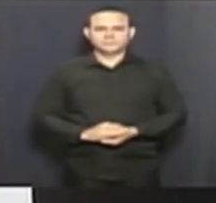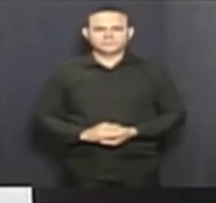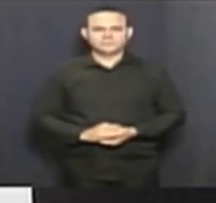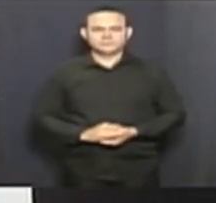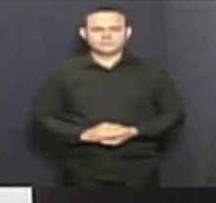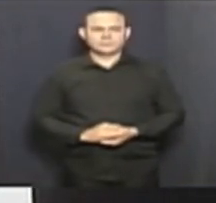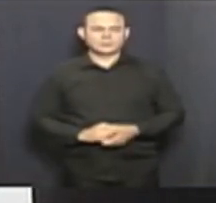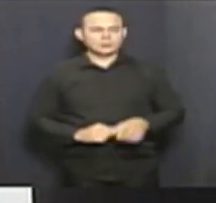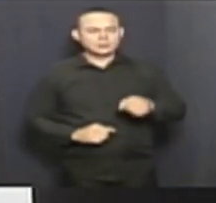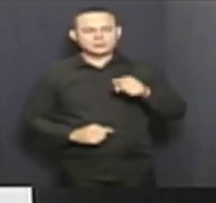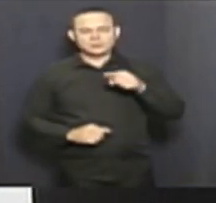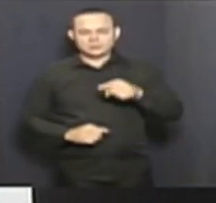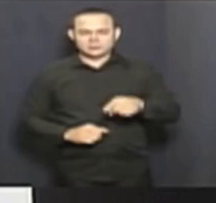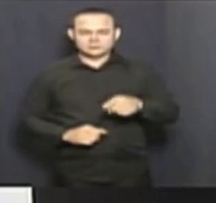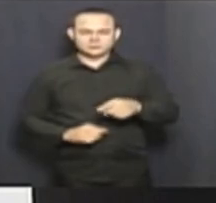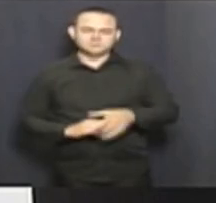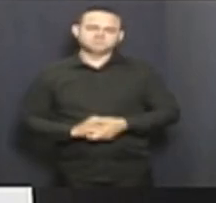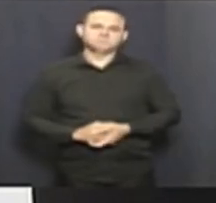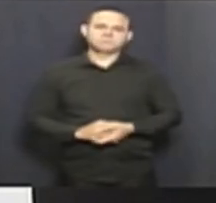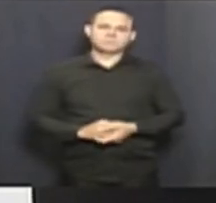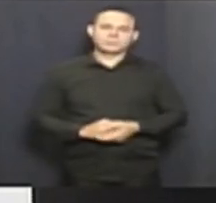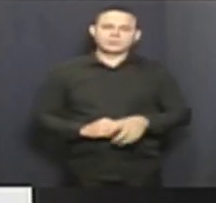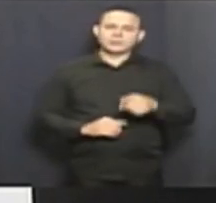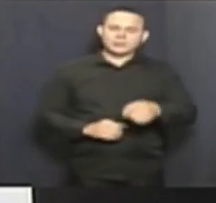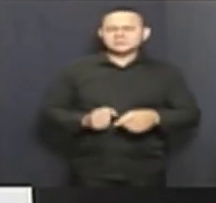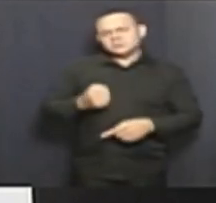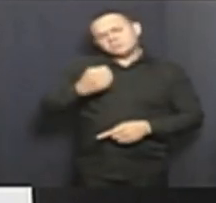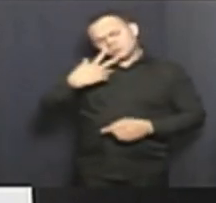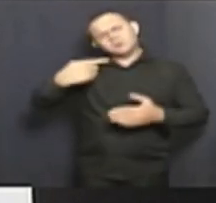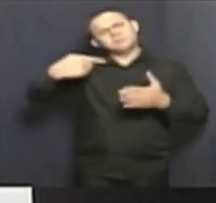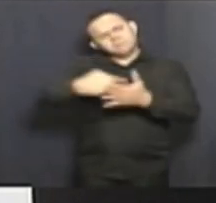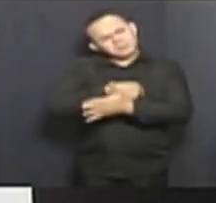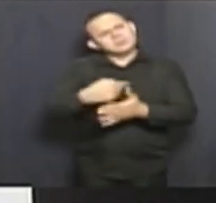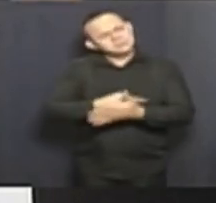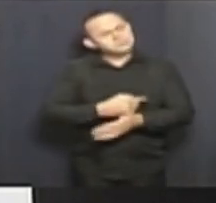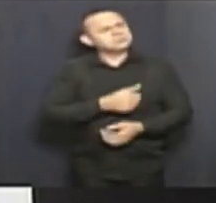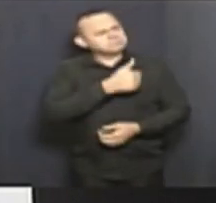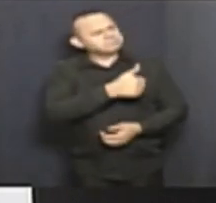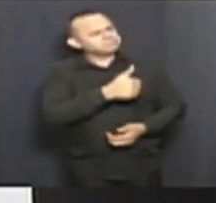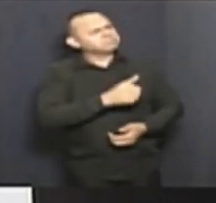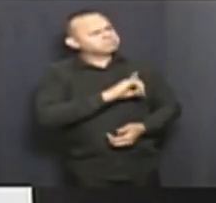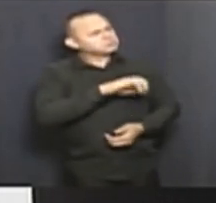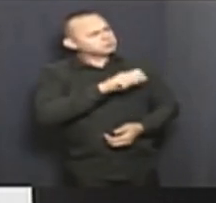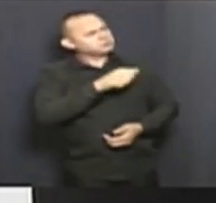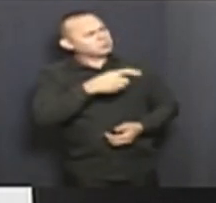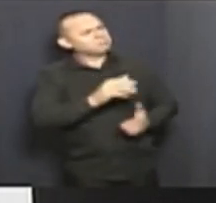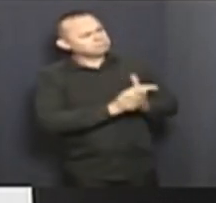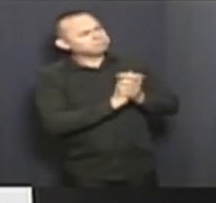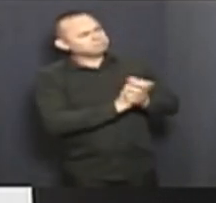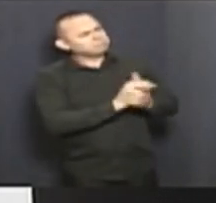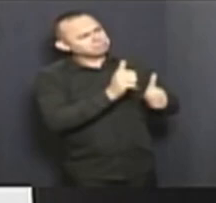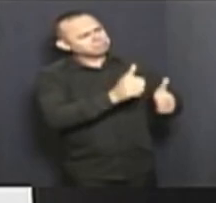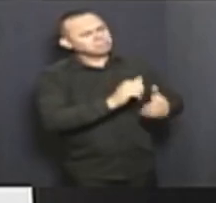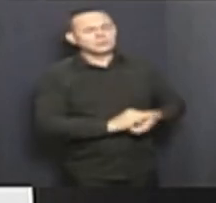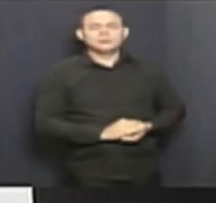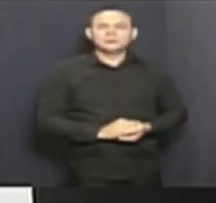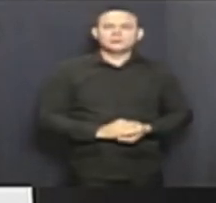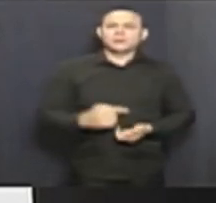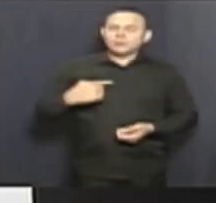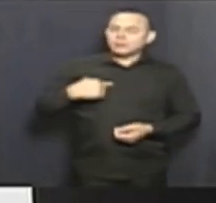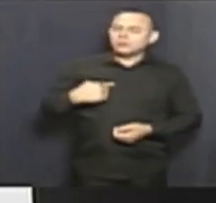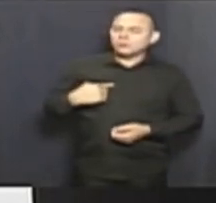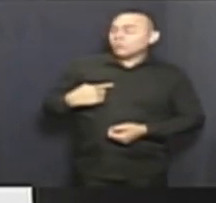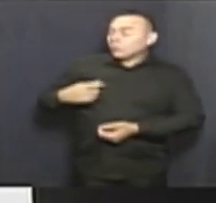essa essa é uma boa pergunta viu joão eu até quero informar e que eu contratei um instituto